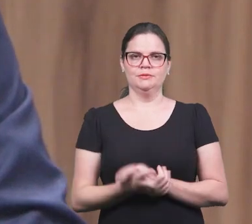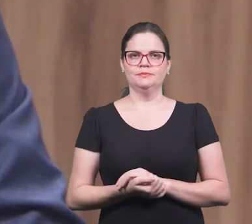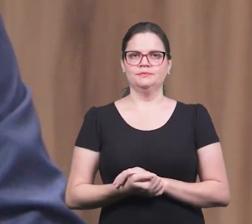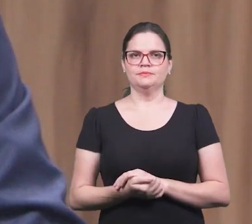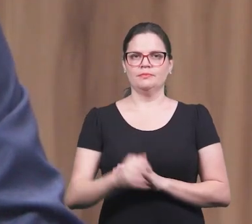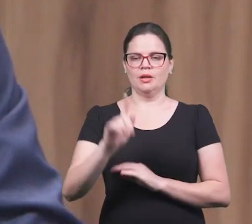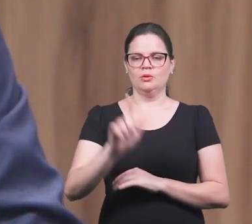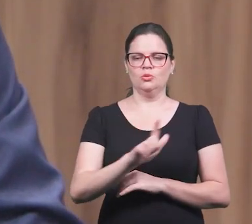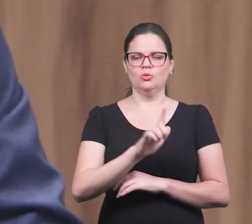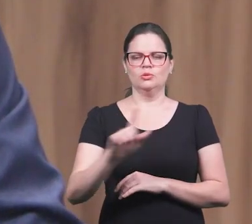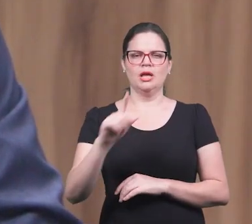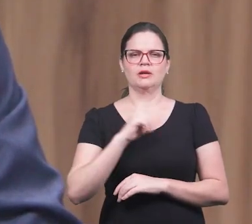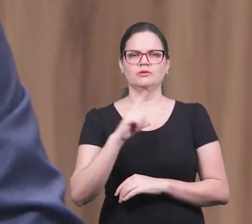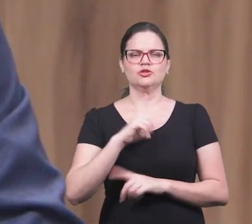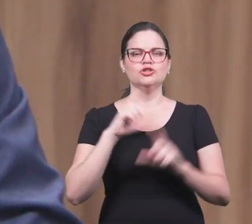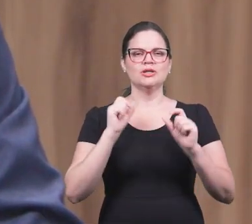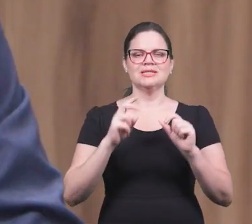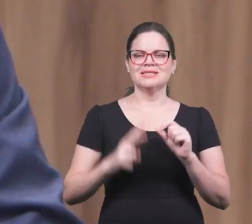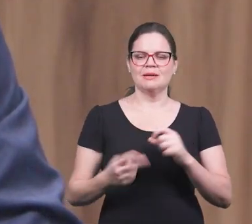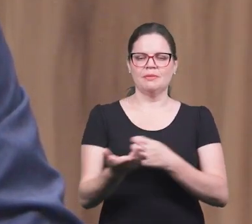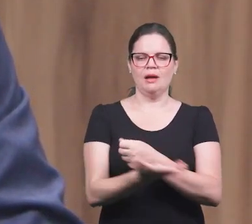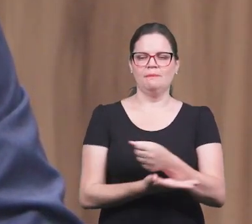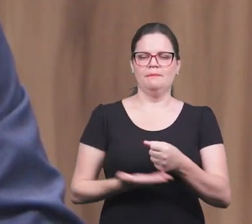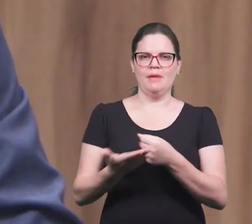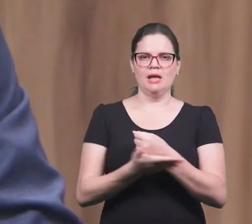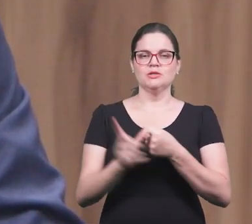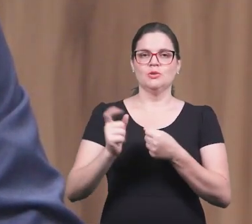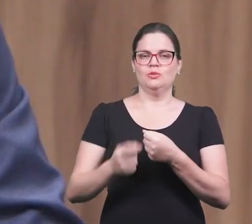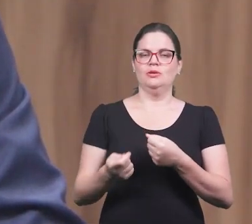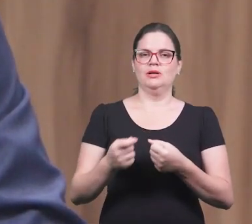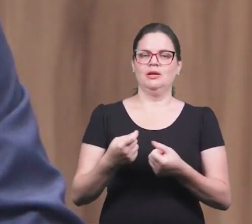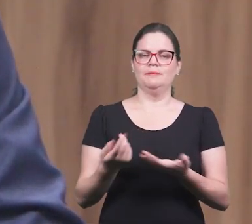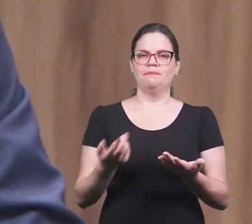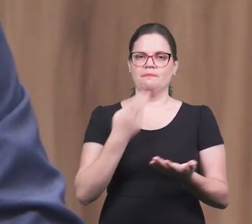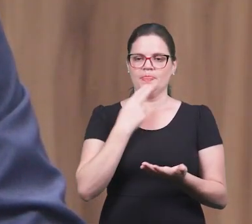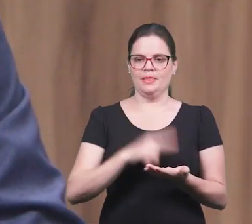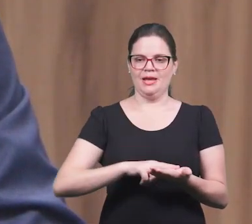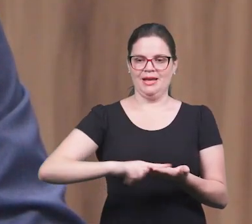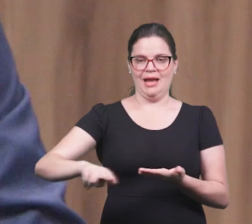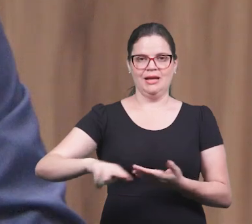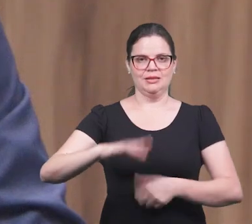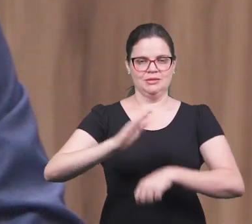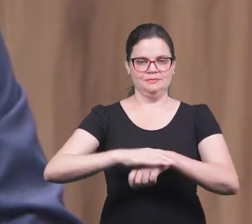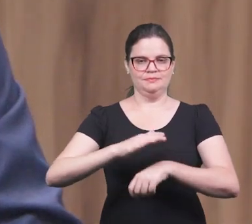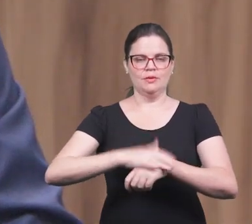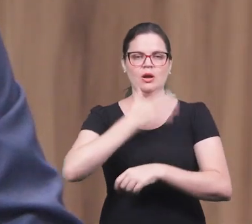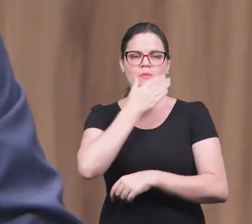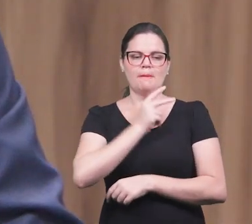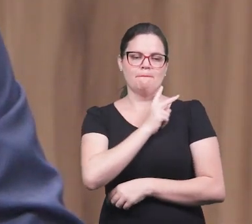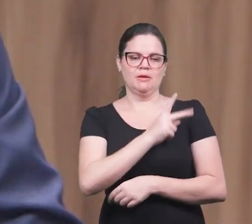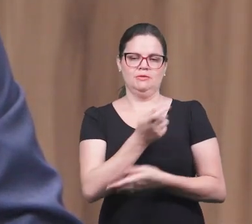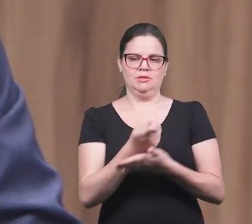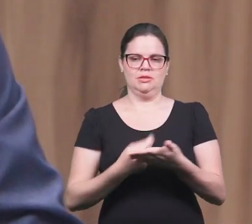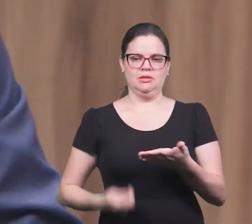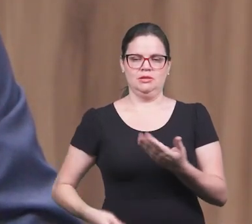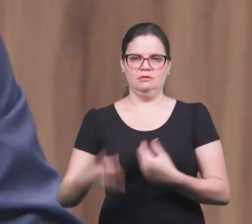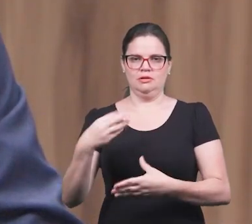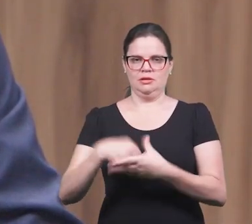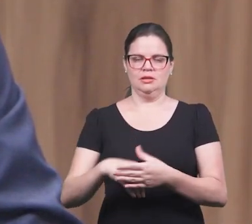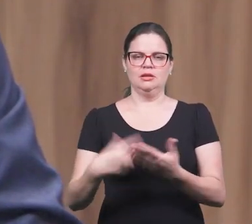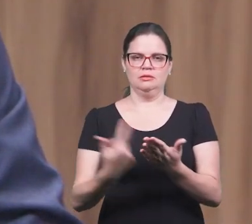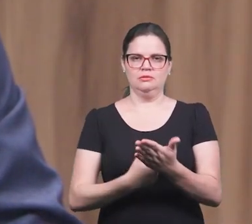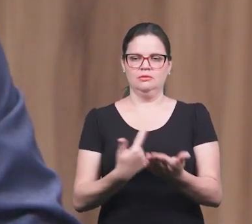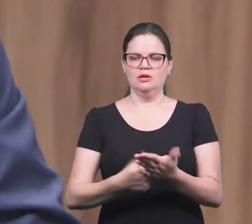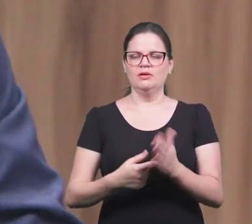como princípio as cartas de Paulo, né? Ou chamadas cartas paulinas, né? Ele usa muito a carta aos Romanos